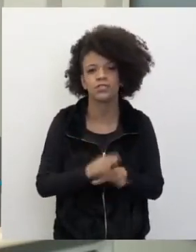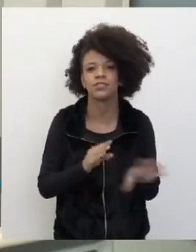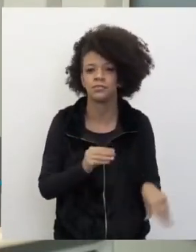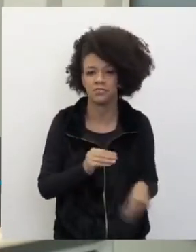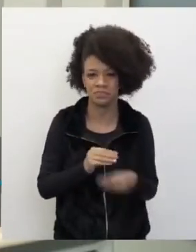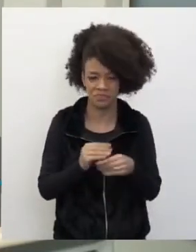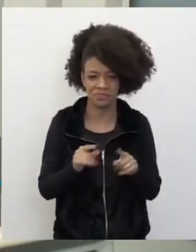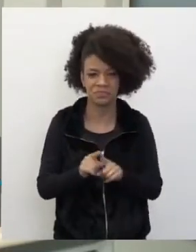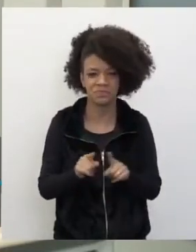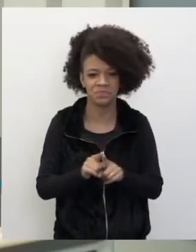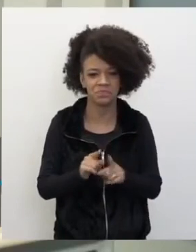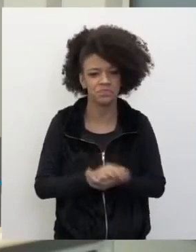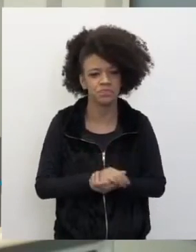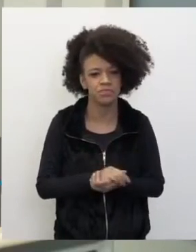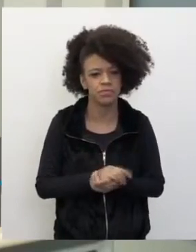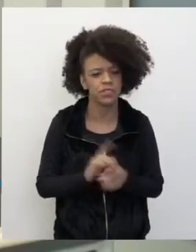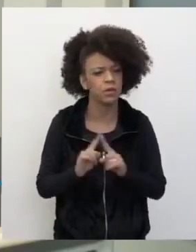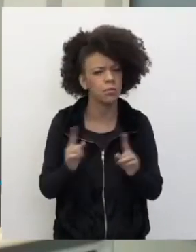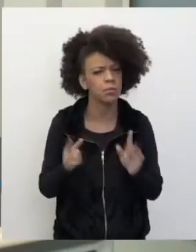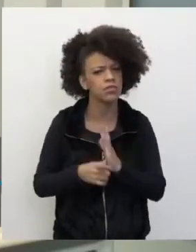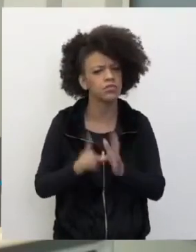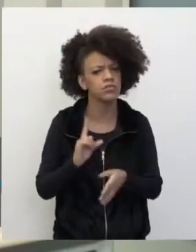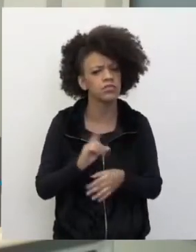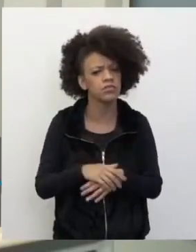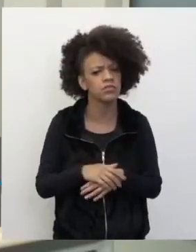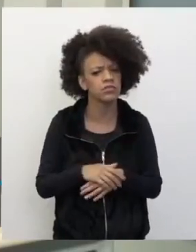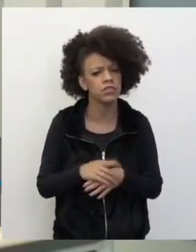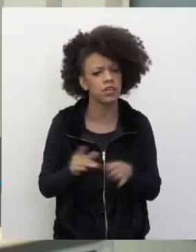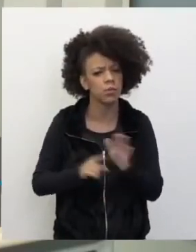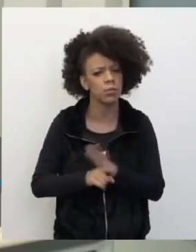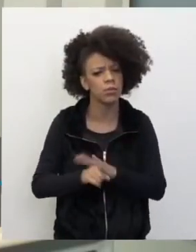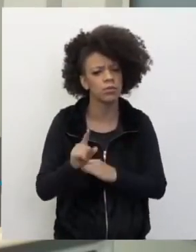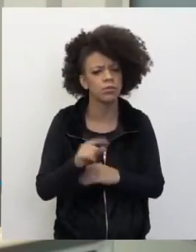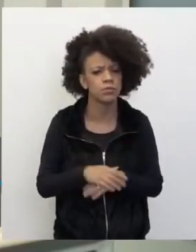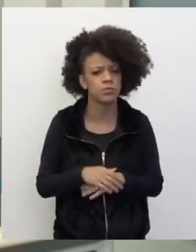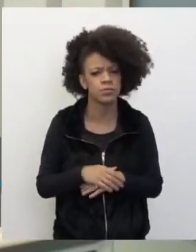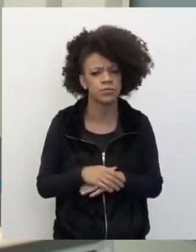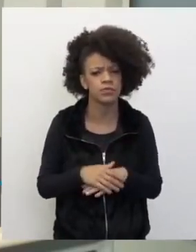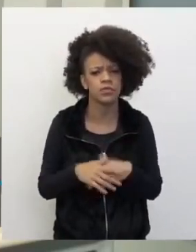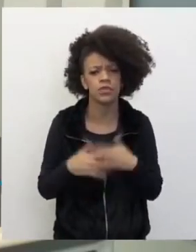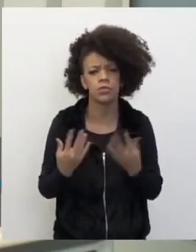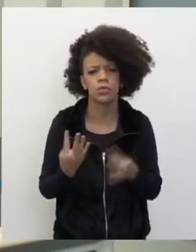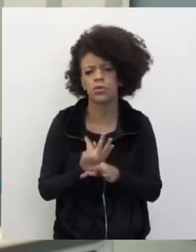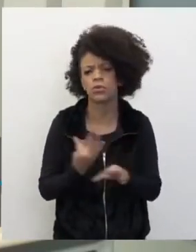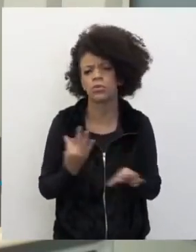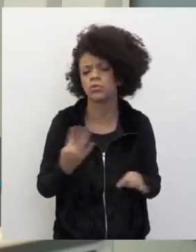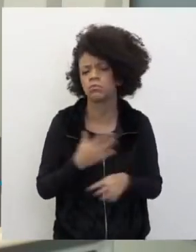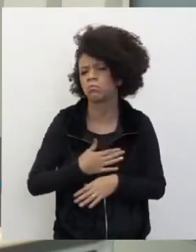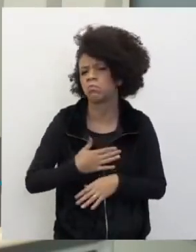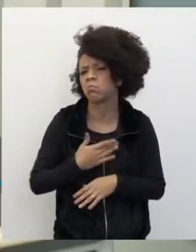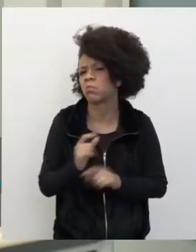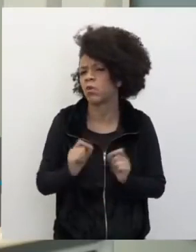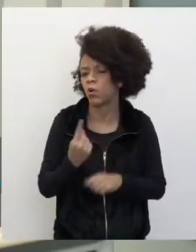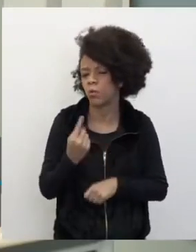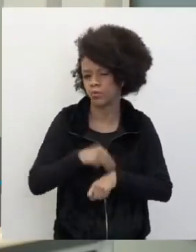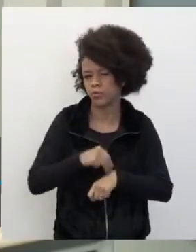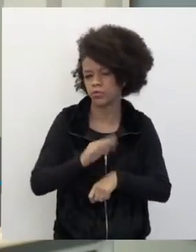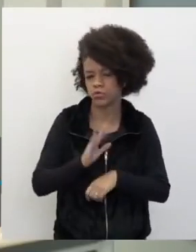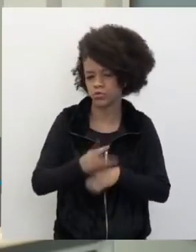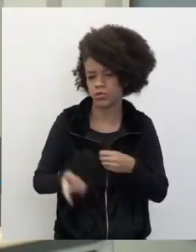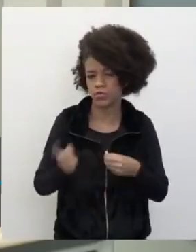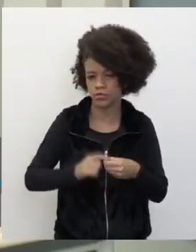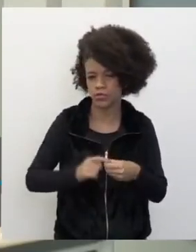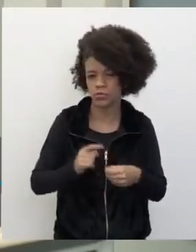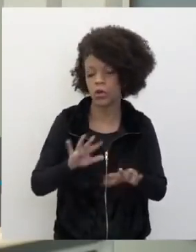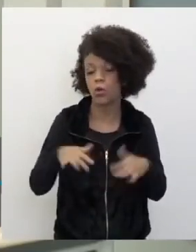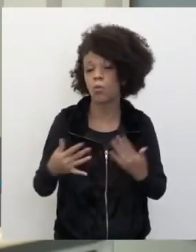incluso. Mas antes, deixa eu ver se eu pergunto qual é o seu ritmo preferido. Vou dar 1 minuto para você me dizer qual que é o